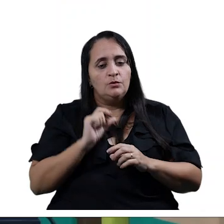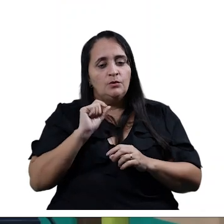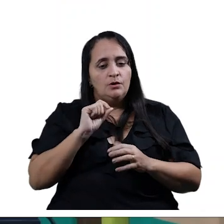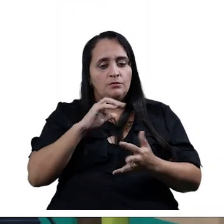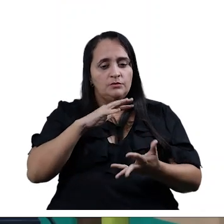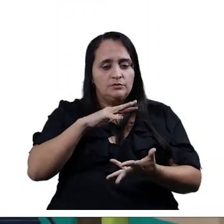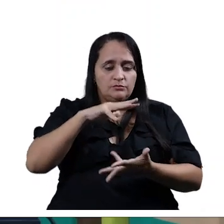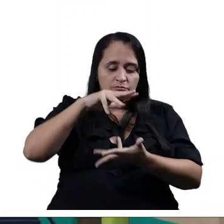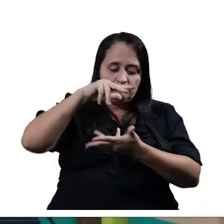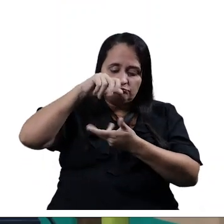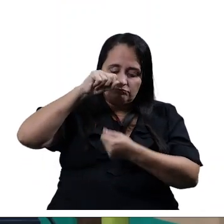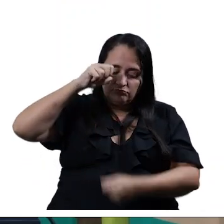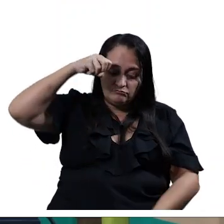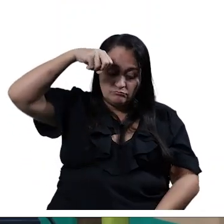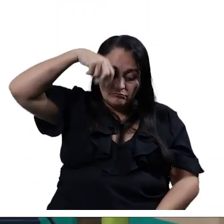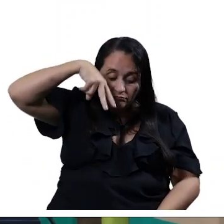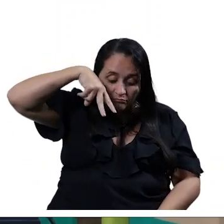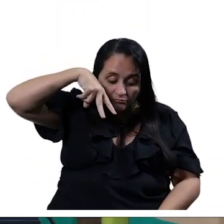né, que aqui é